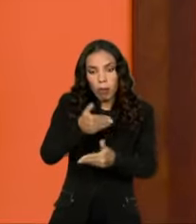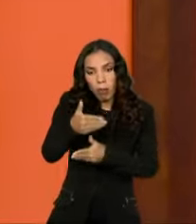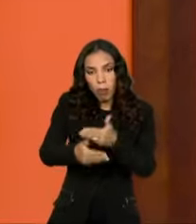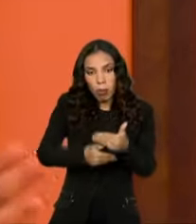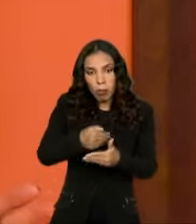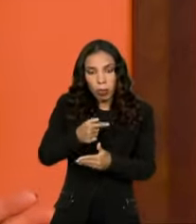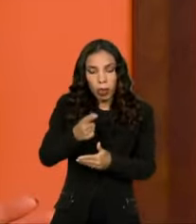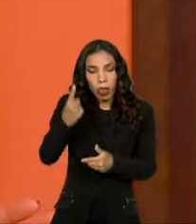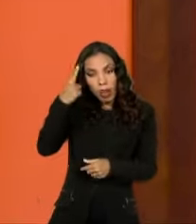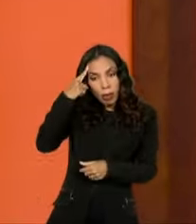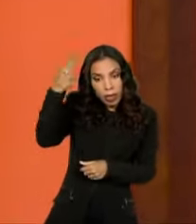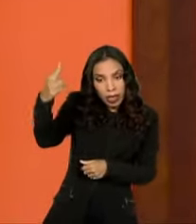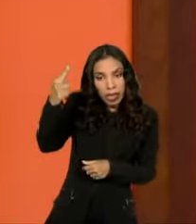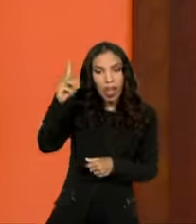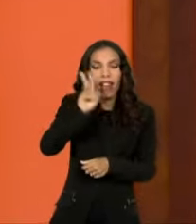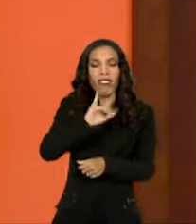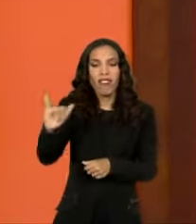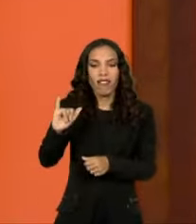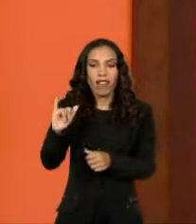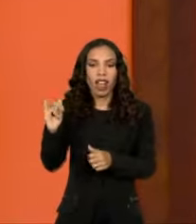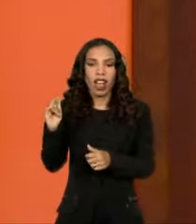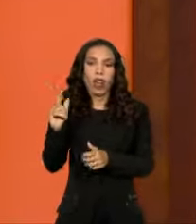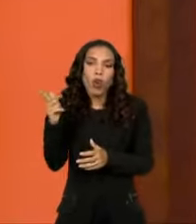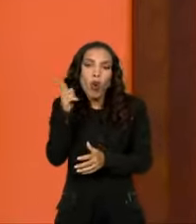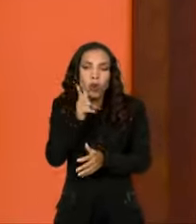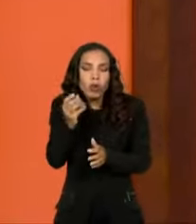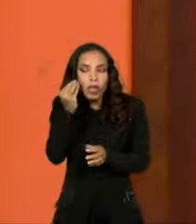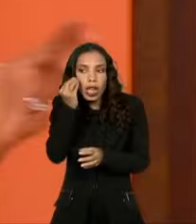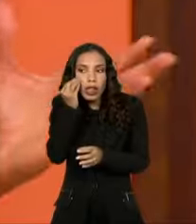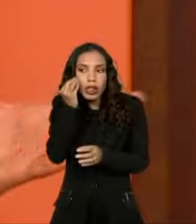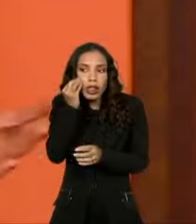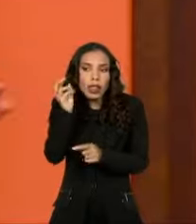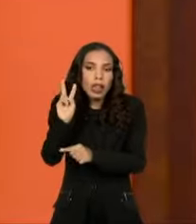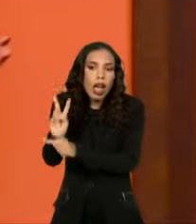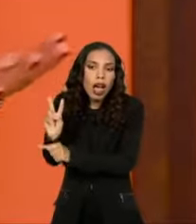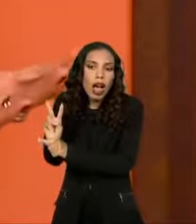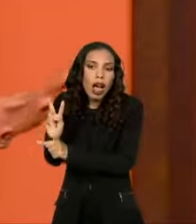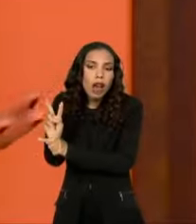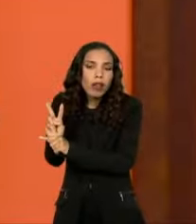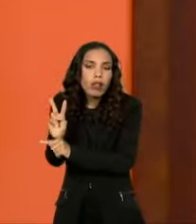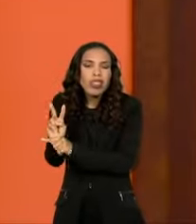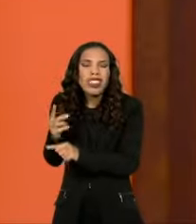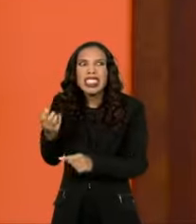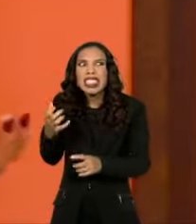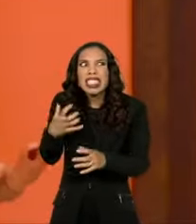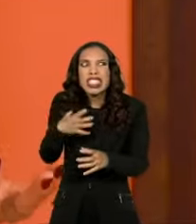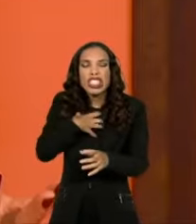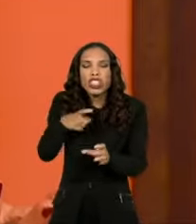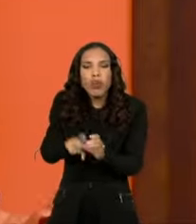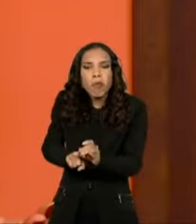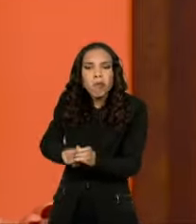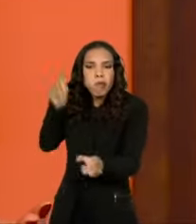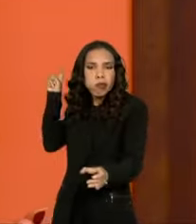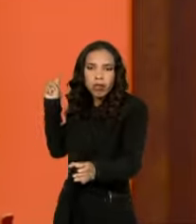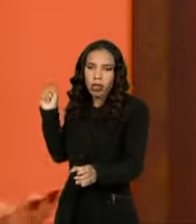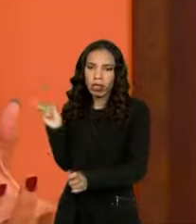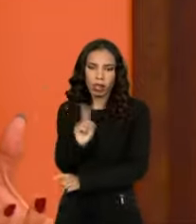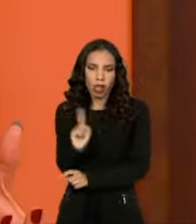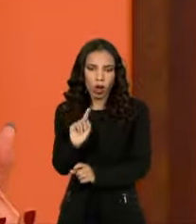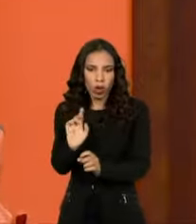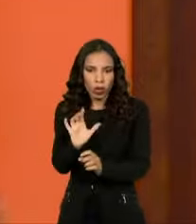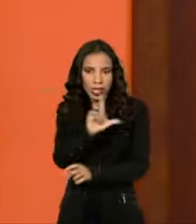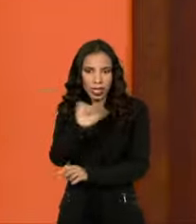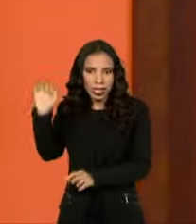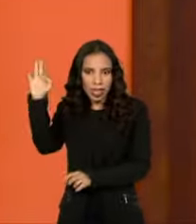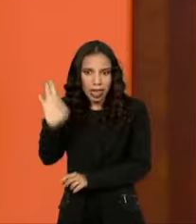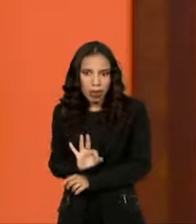dizer, uma das ideias vai gerar um piloto. Então, eu não senti ainda isso, assim, desse desligamento total,